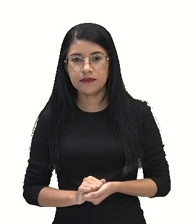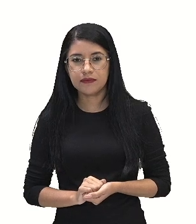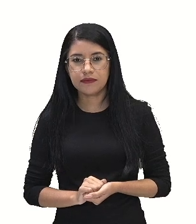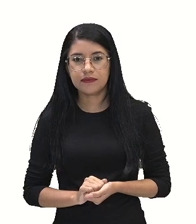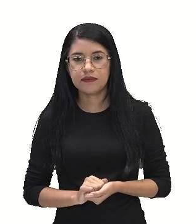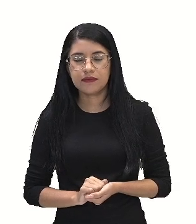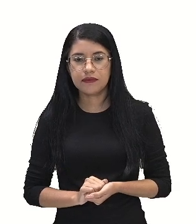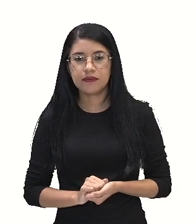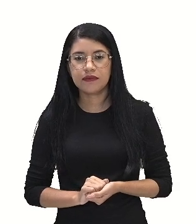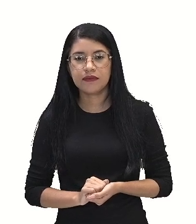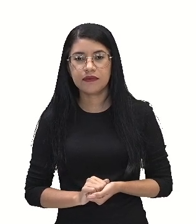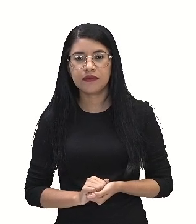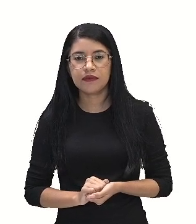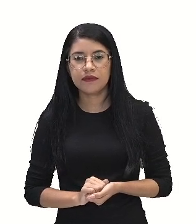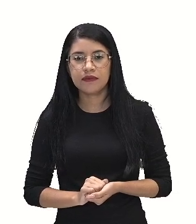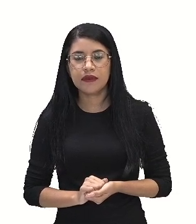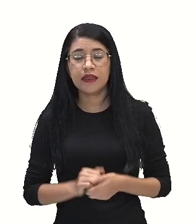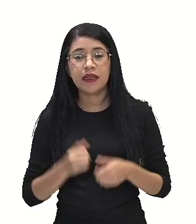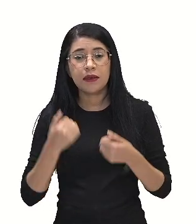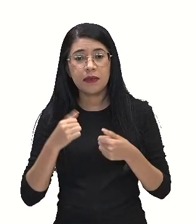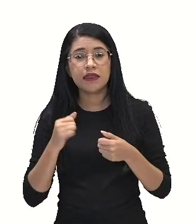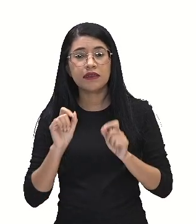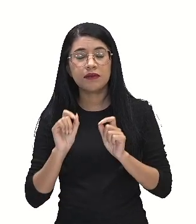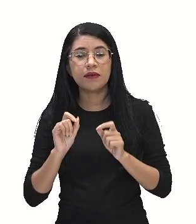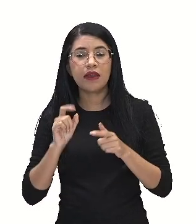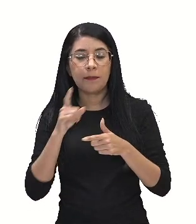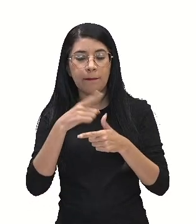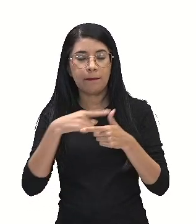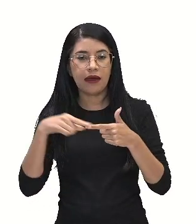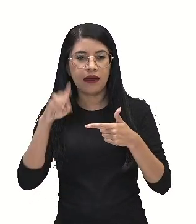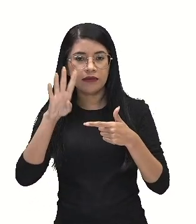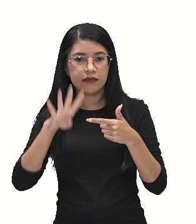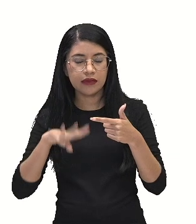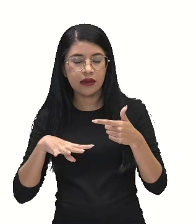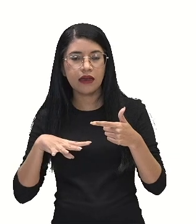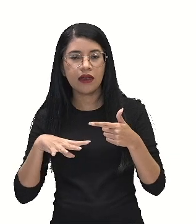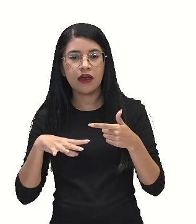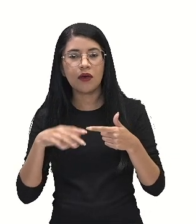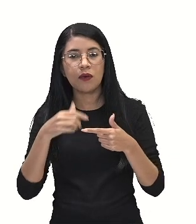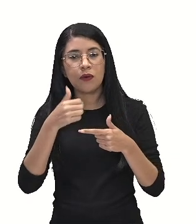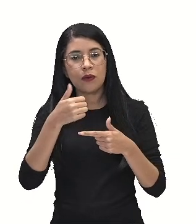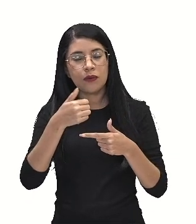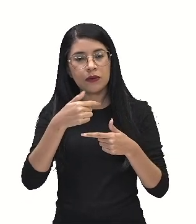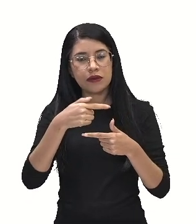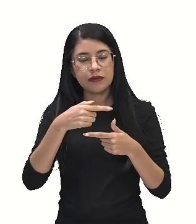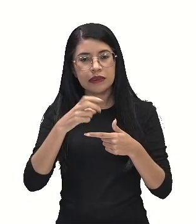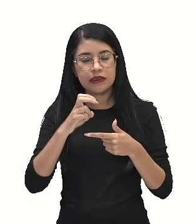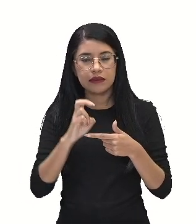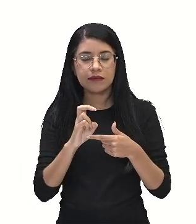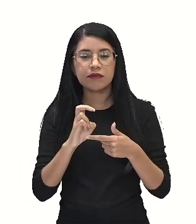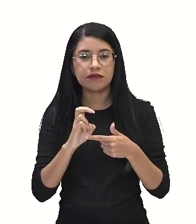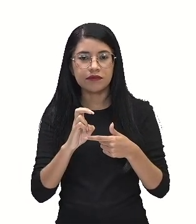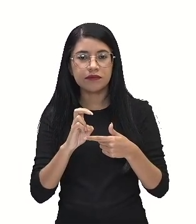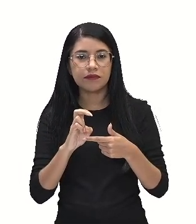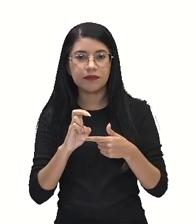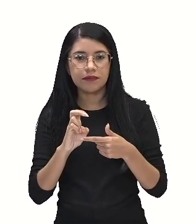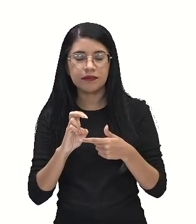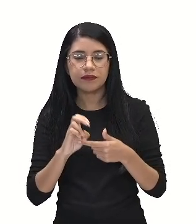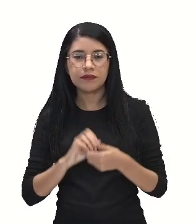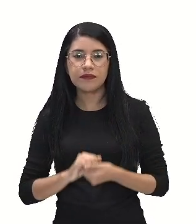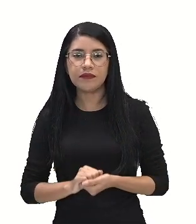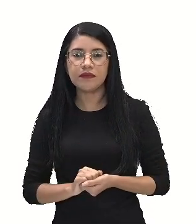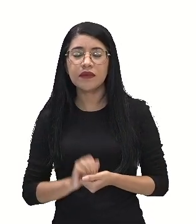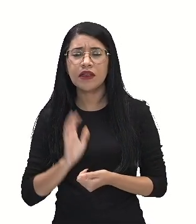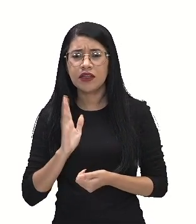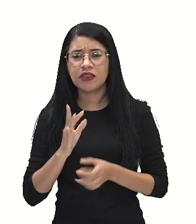ó, vamos decompor o 175, tá? Eu já mostrei